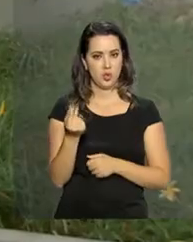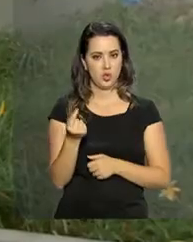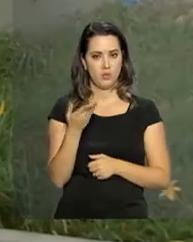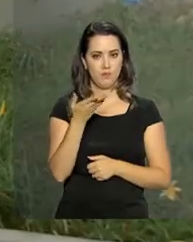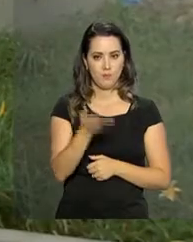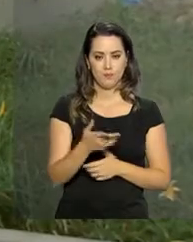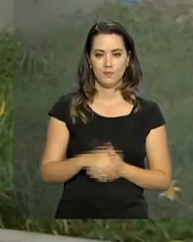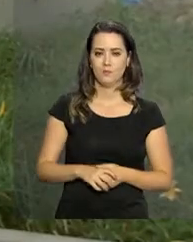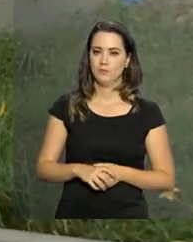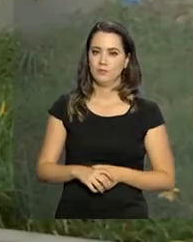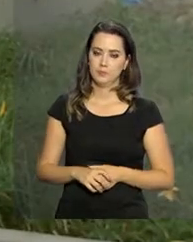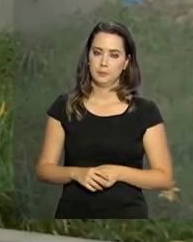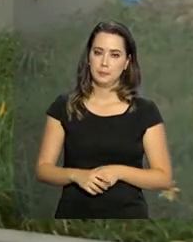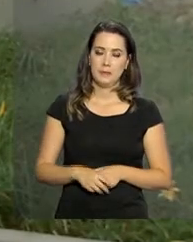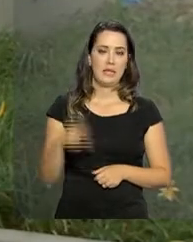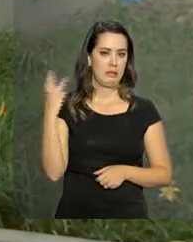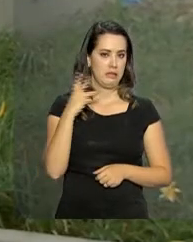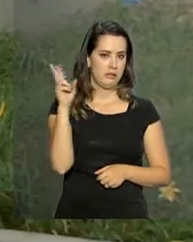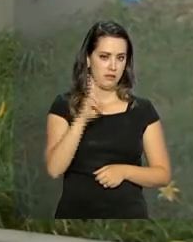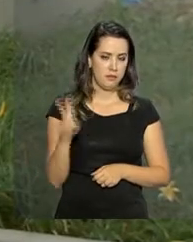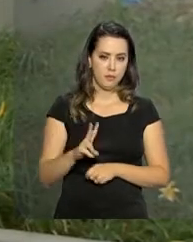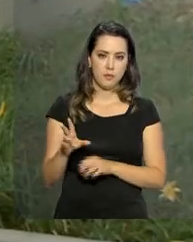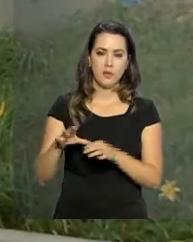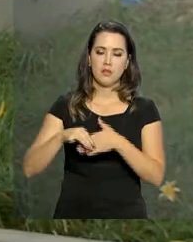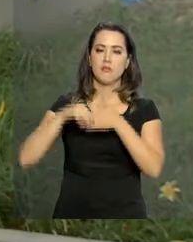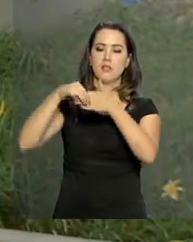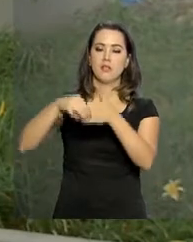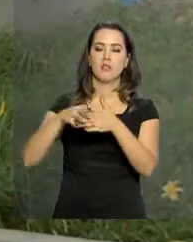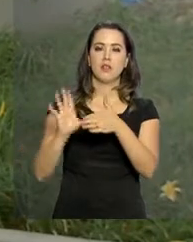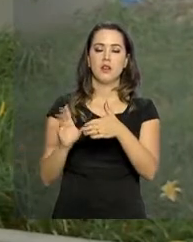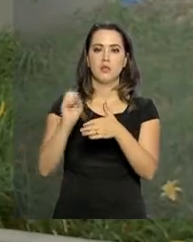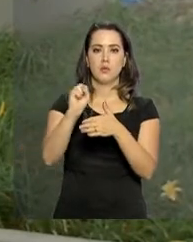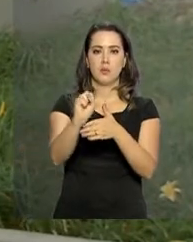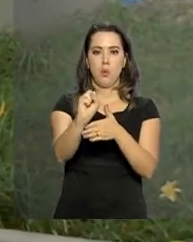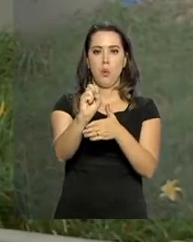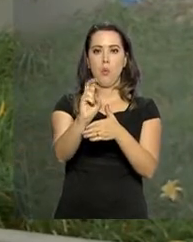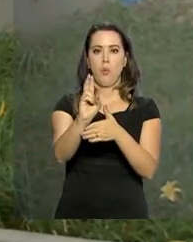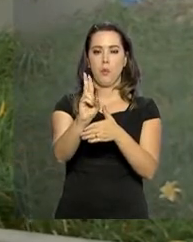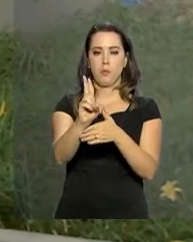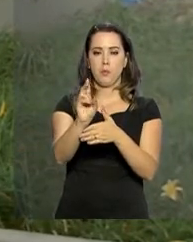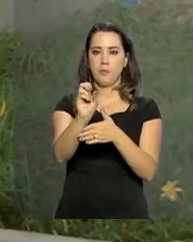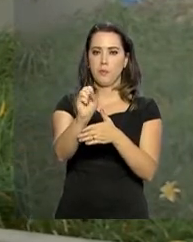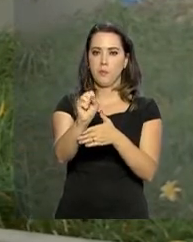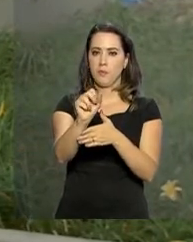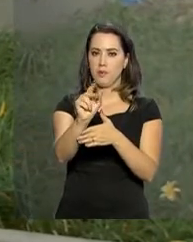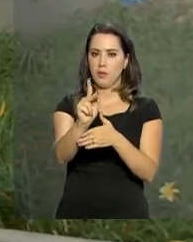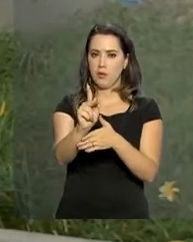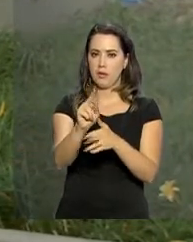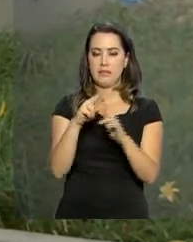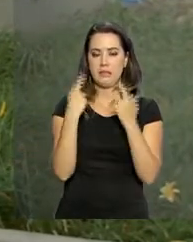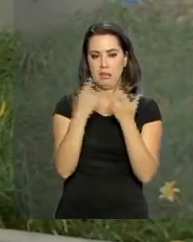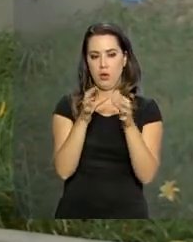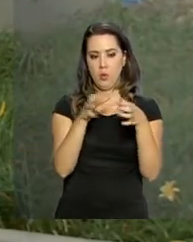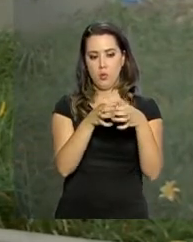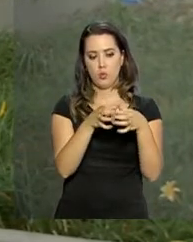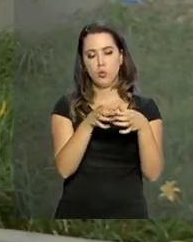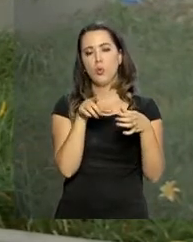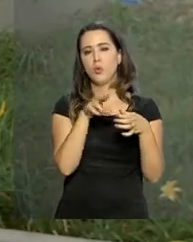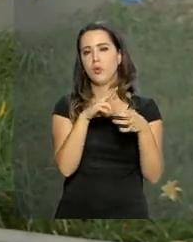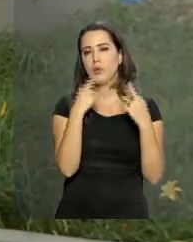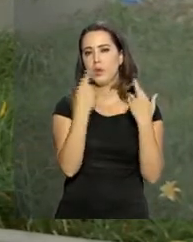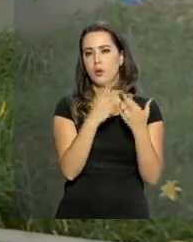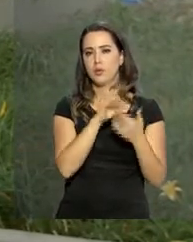esta é a terceira operação nacional coordenada pelo sistema único de segurança pública o susp que reúne as polícias de todo o